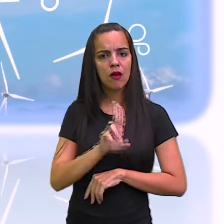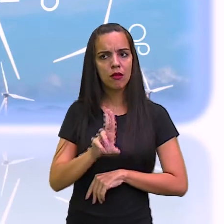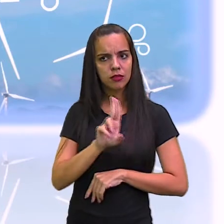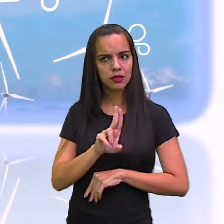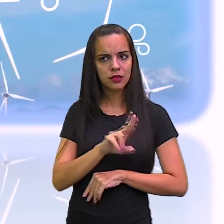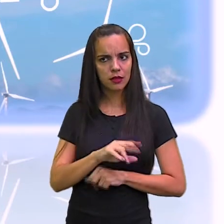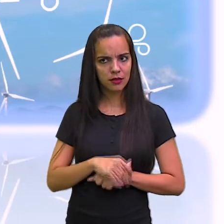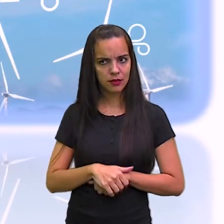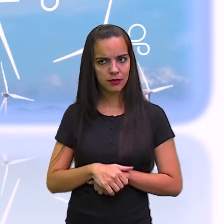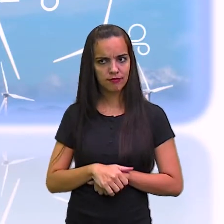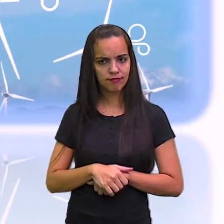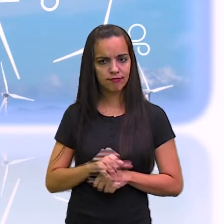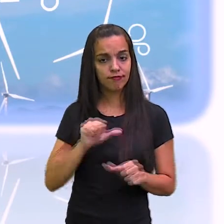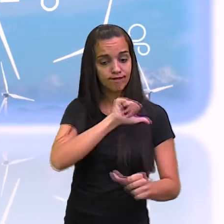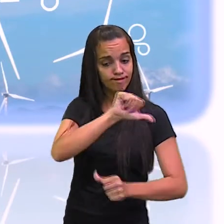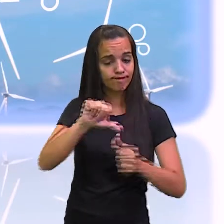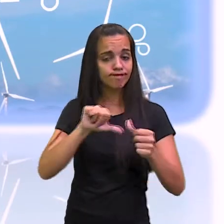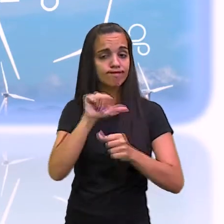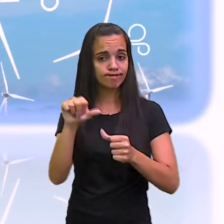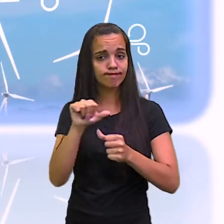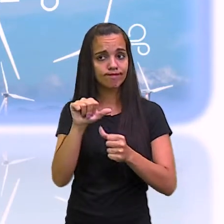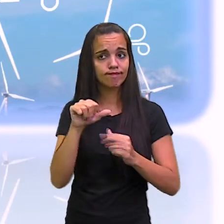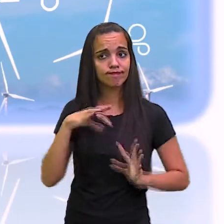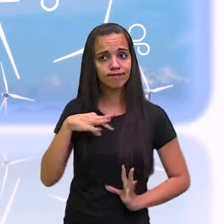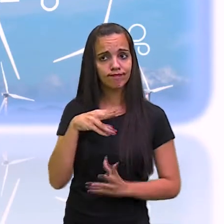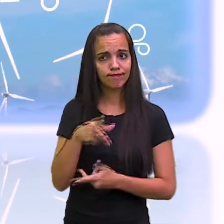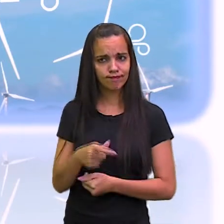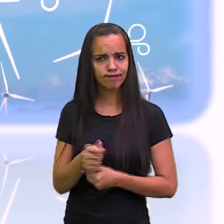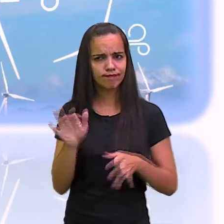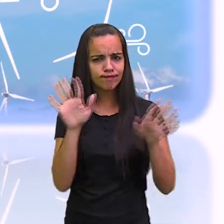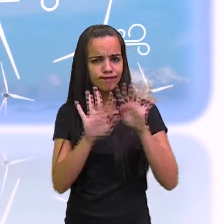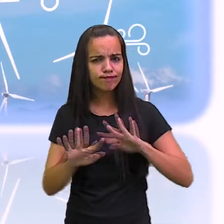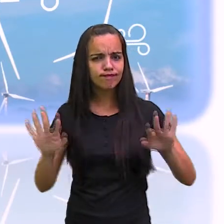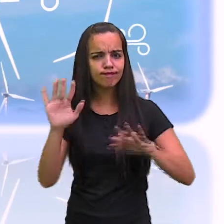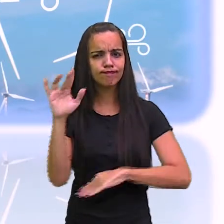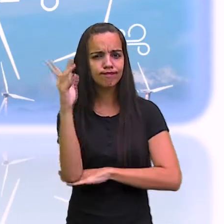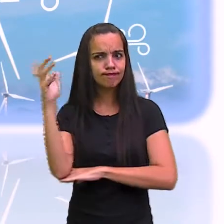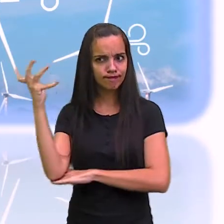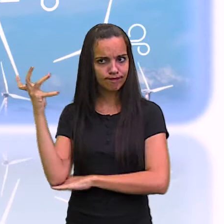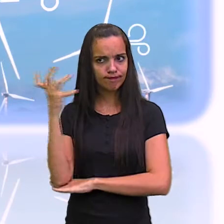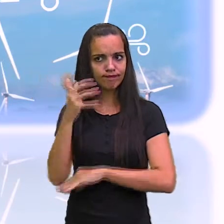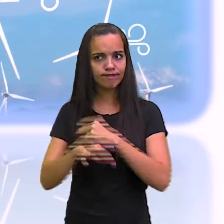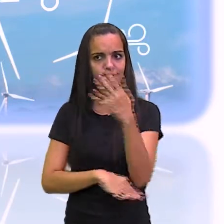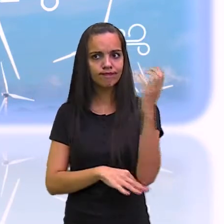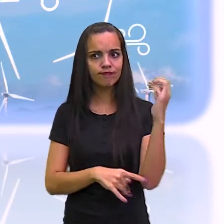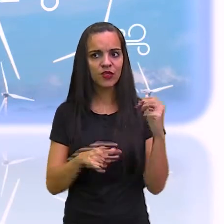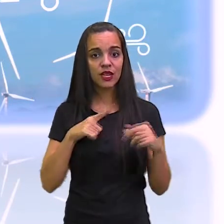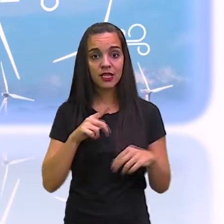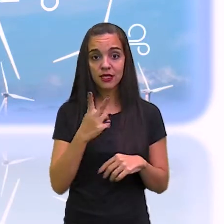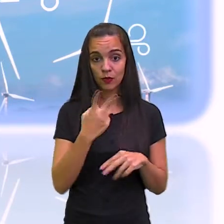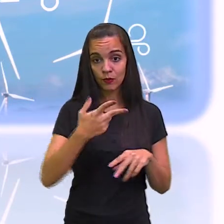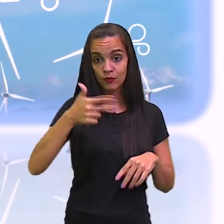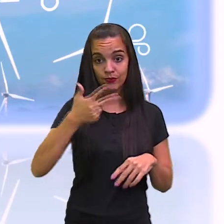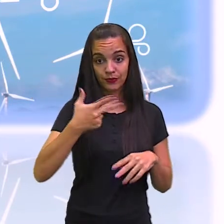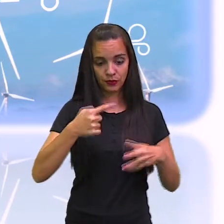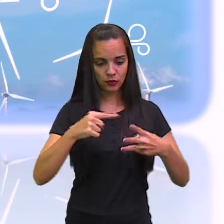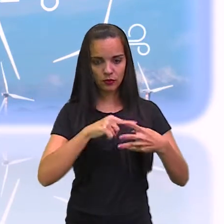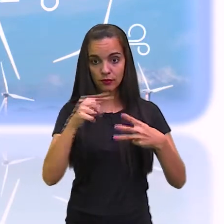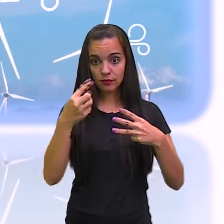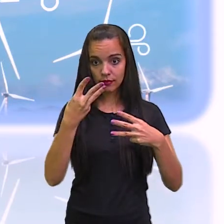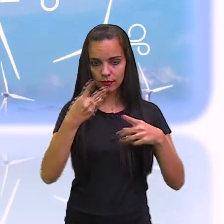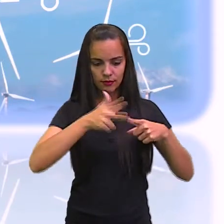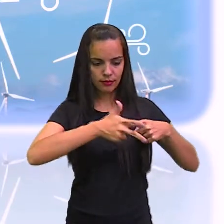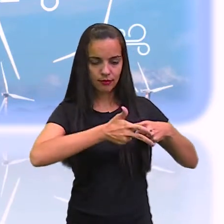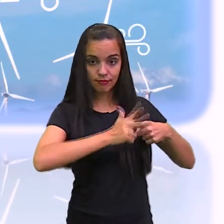de conversão na atmosfera da Terra. Lembra que nós falamos disso? Falamos das correntes de ventos, que são